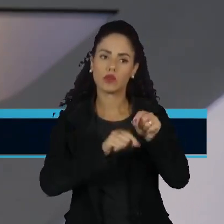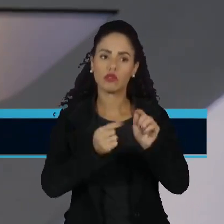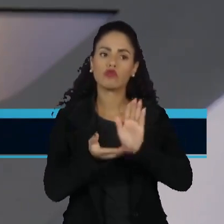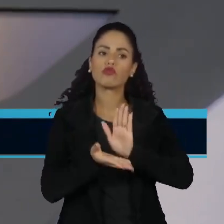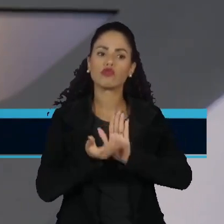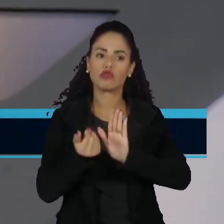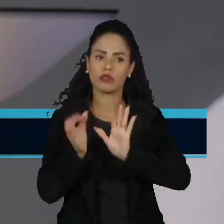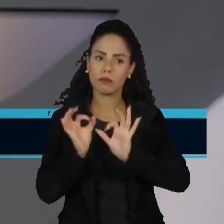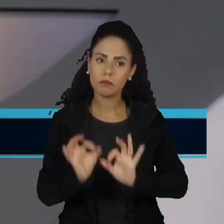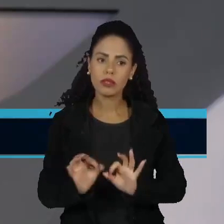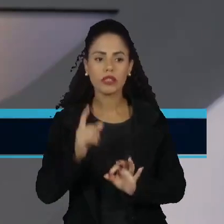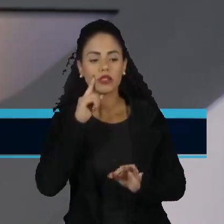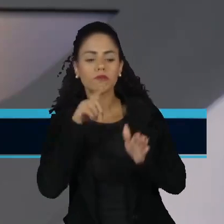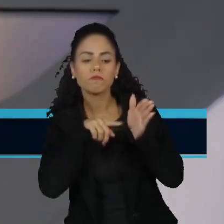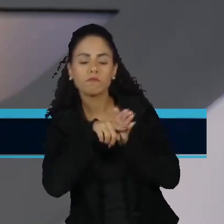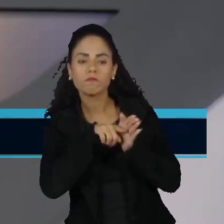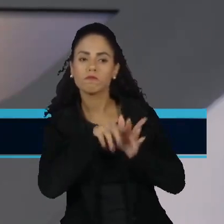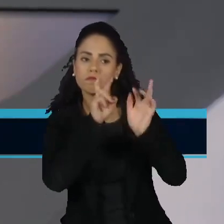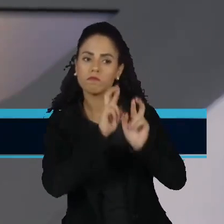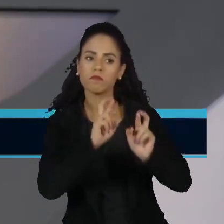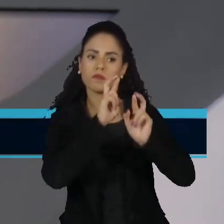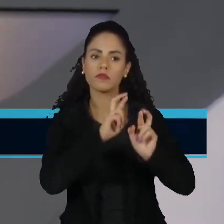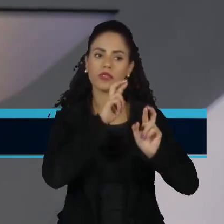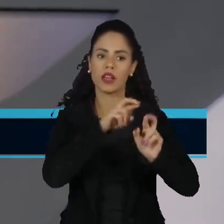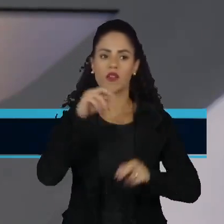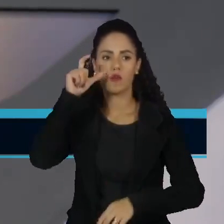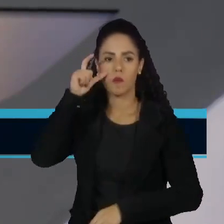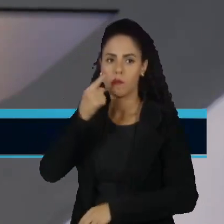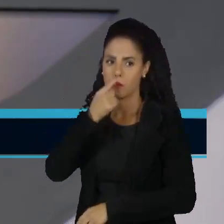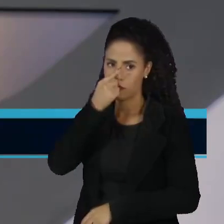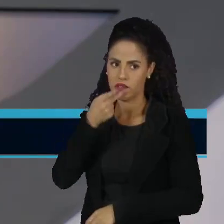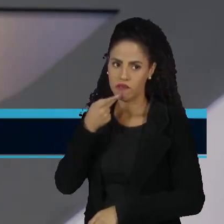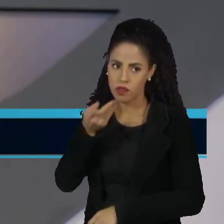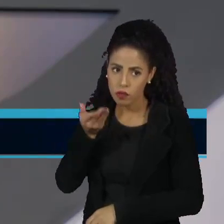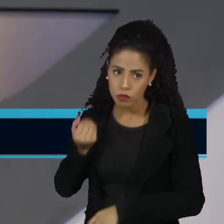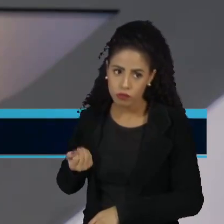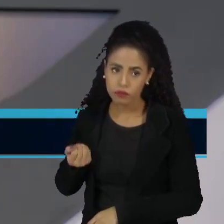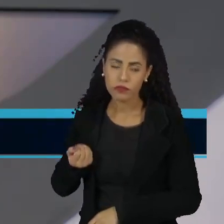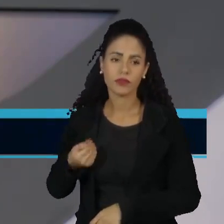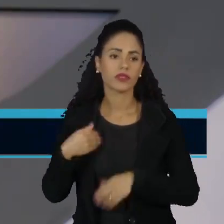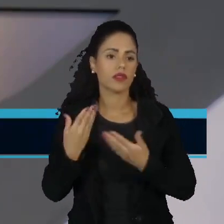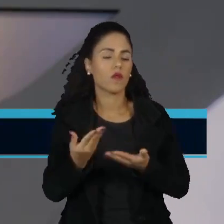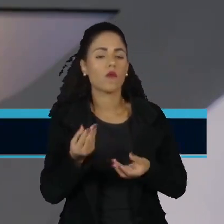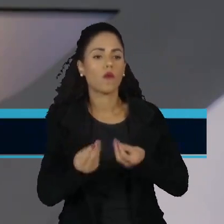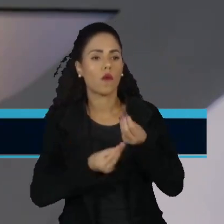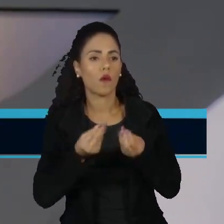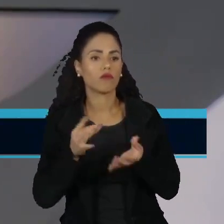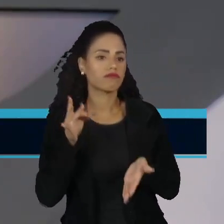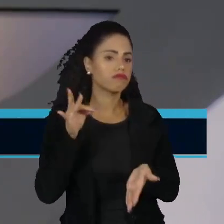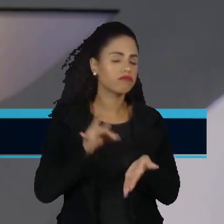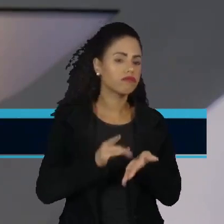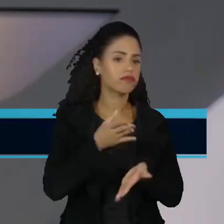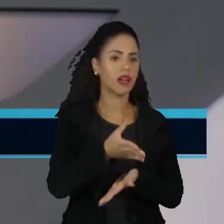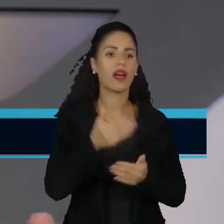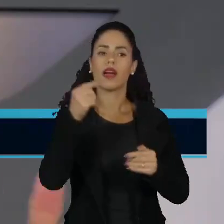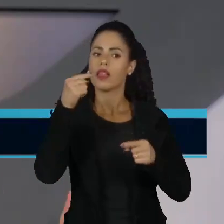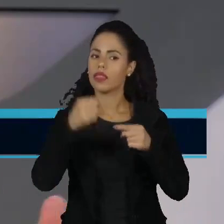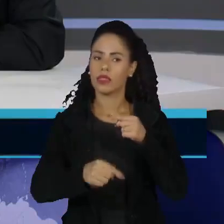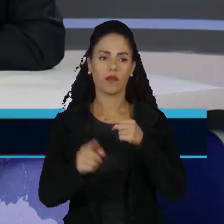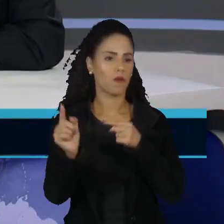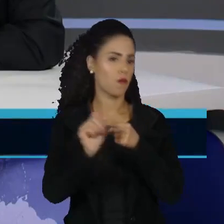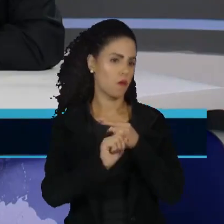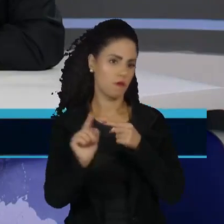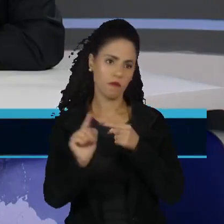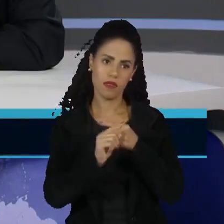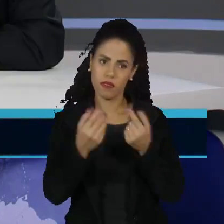eliminado e pelos motivos que o Pondé muito bem colocou. Quer dizer, na verdade, isso é totalmente inadequado para um ambiente